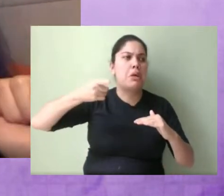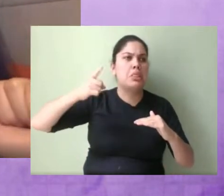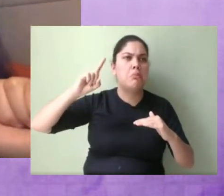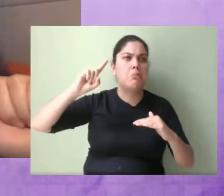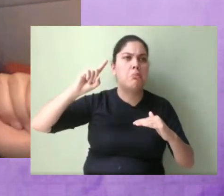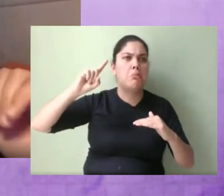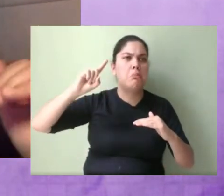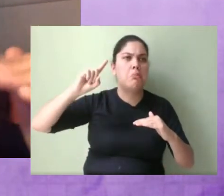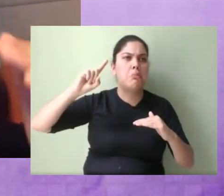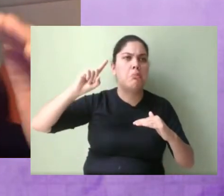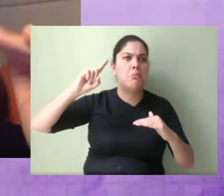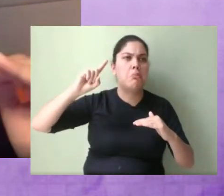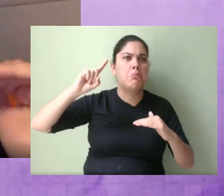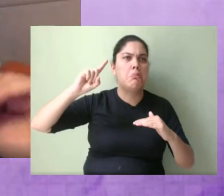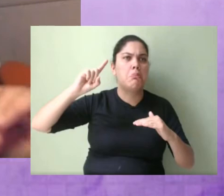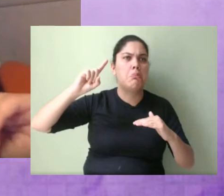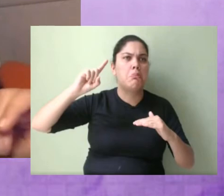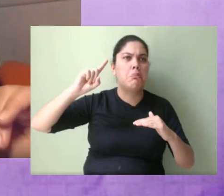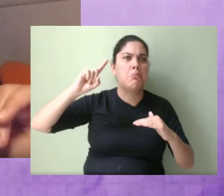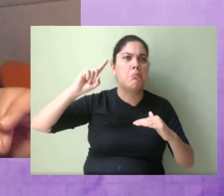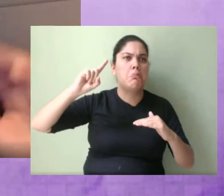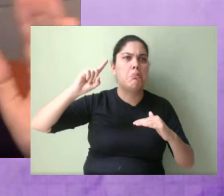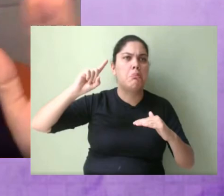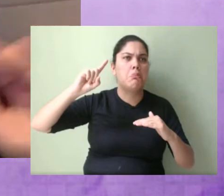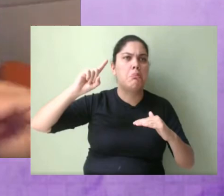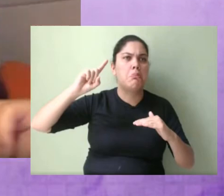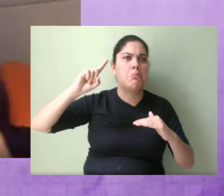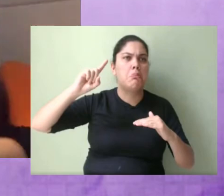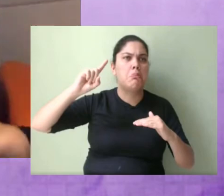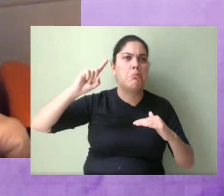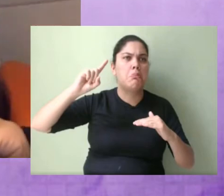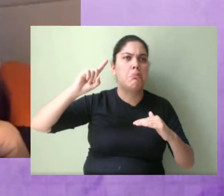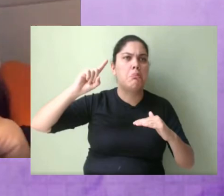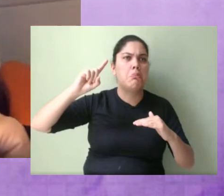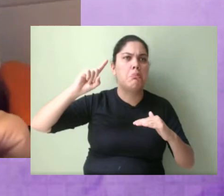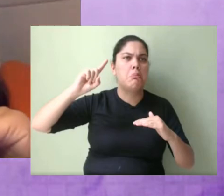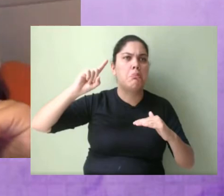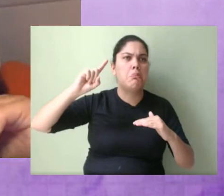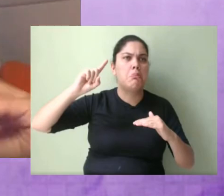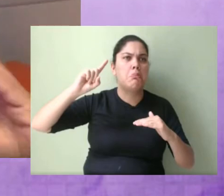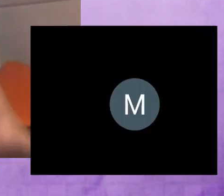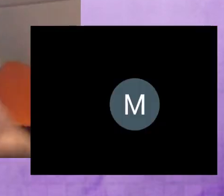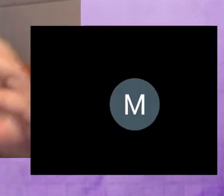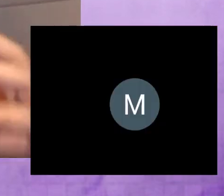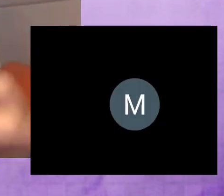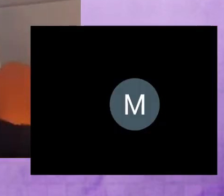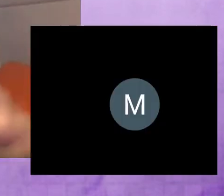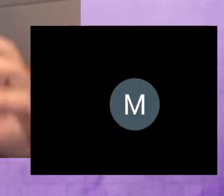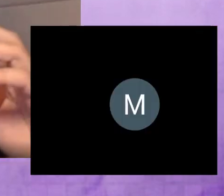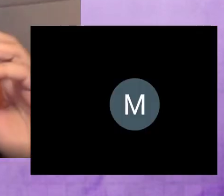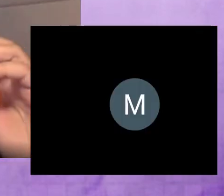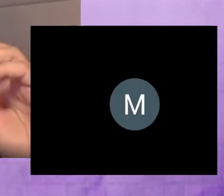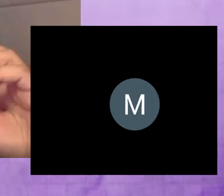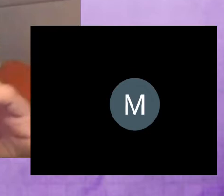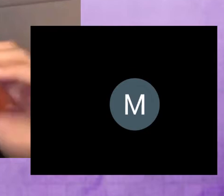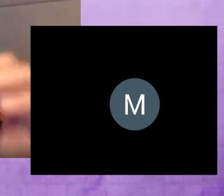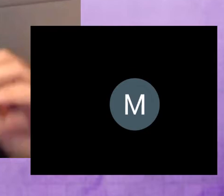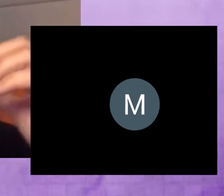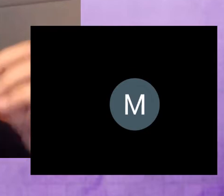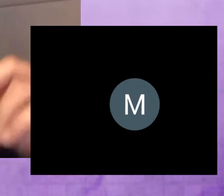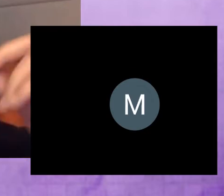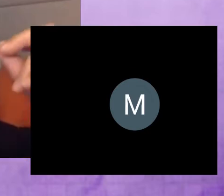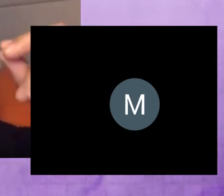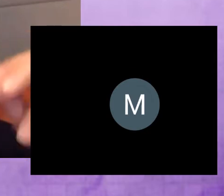encurralação, desde uma situação onde a hierarquia fica muito clara de quem manda no quê. Em qualquer situação que, de alguma